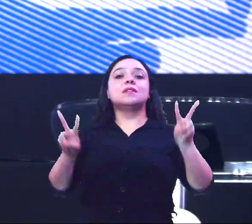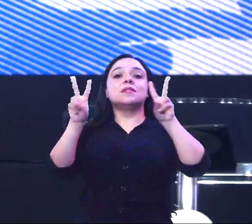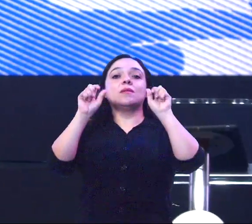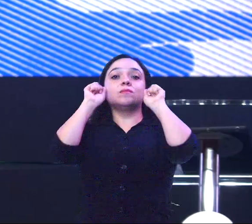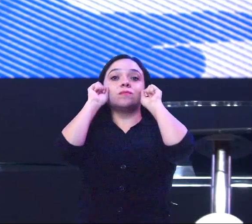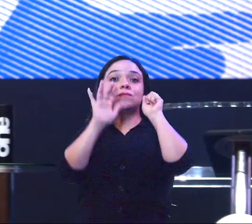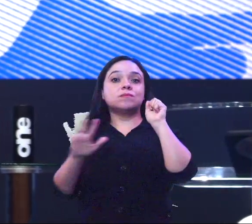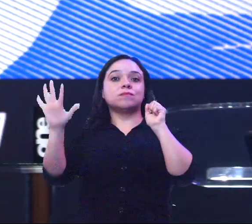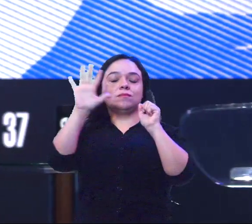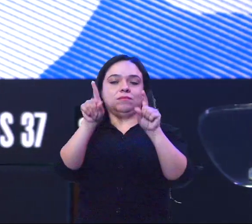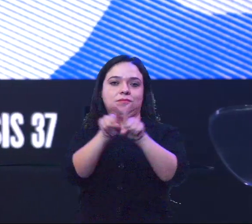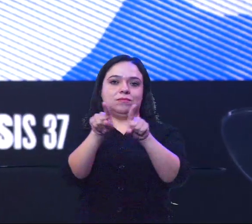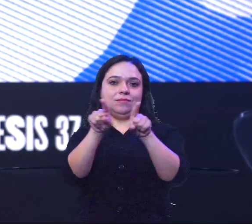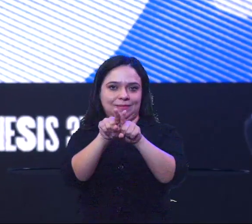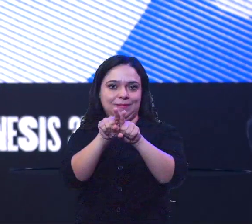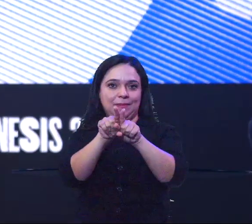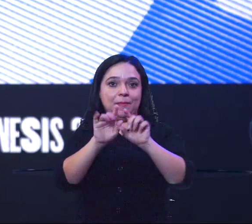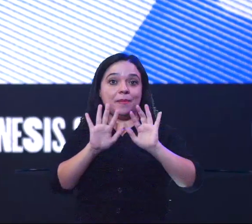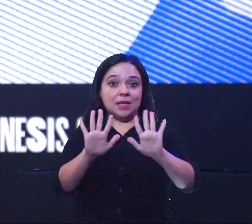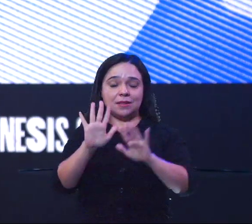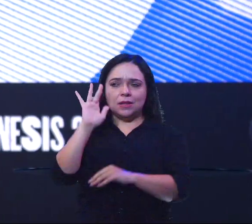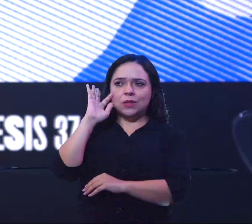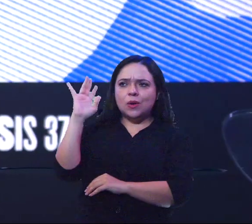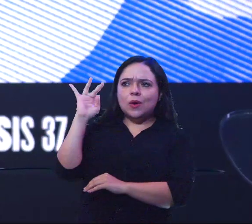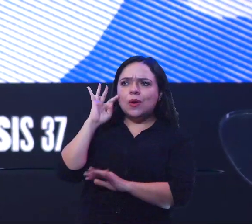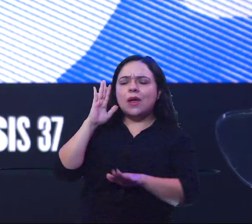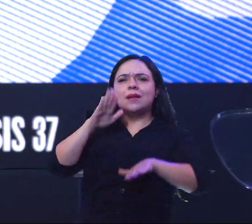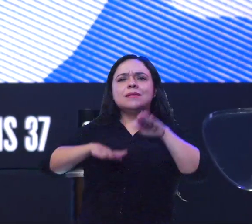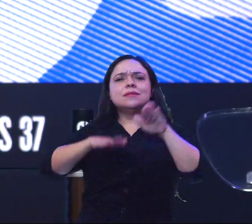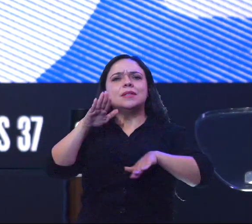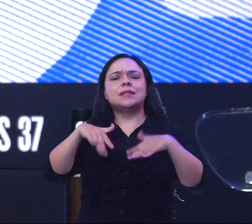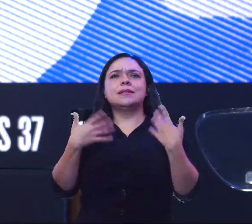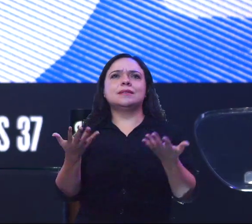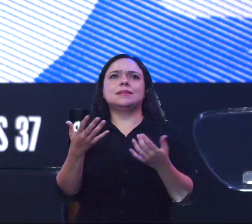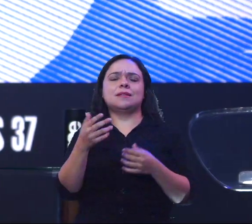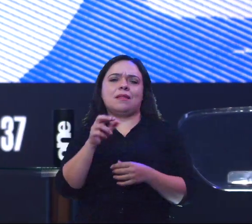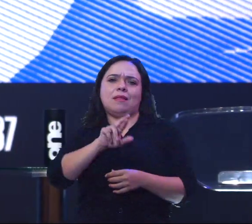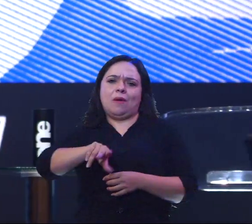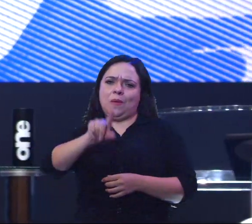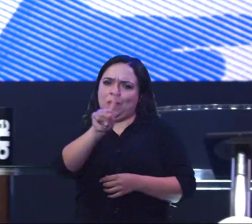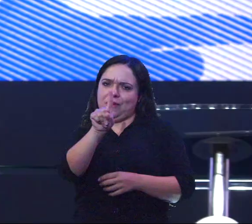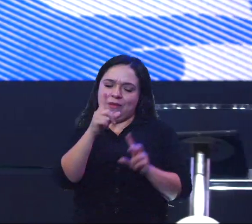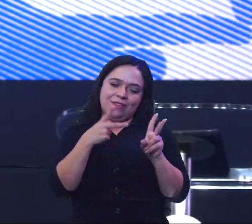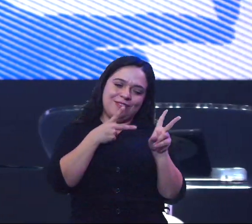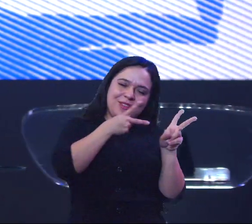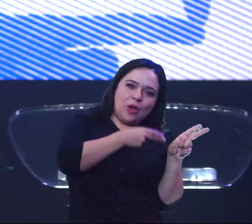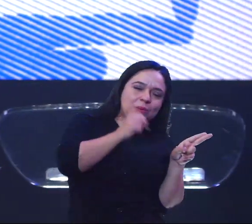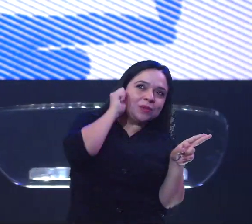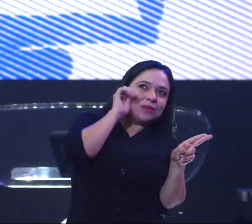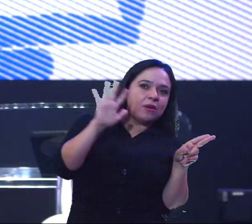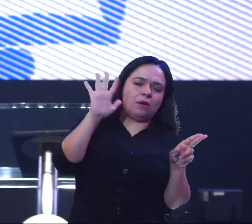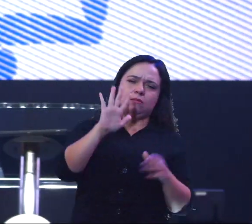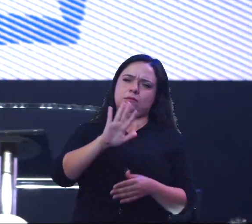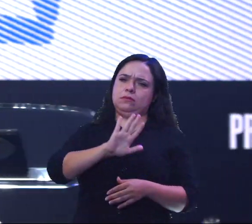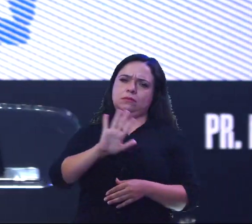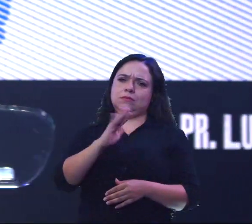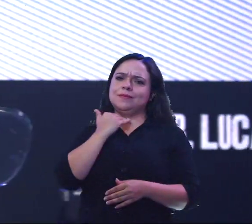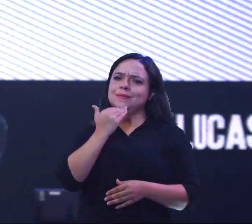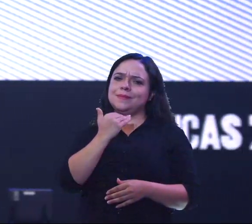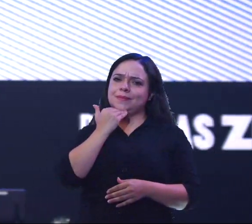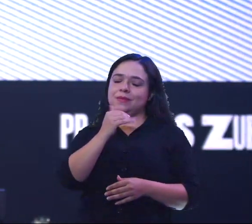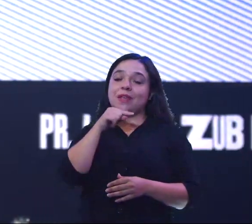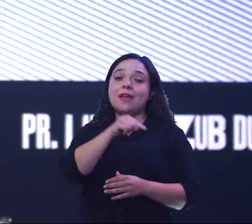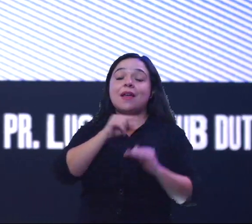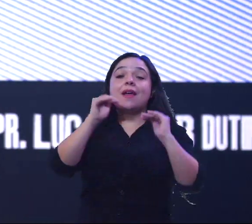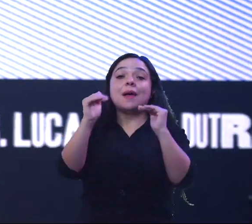no sentido de quando nós estamos dormindo e tendo aquele sonho, aquele negócio meio diferente. Mas quero falar com você, além